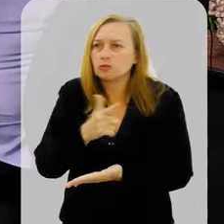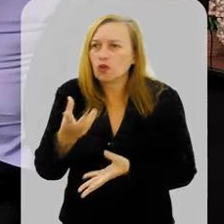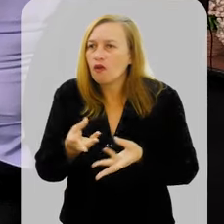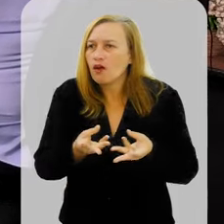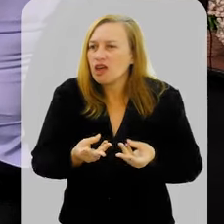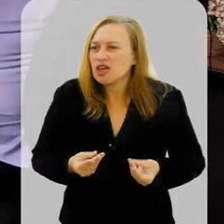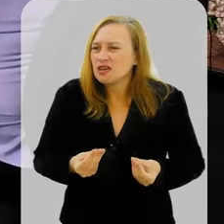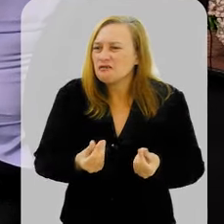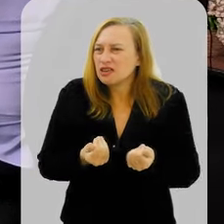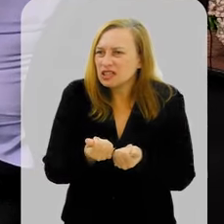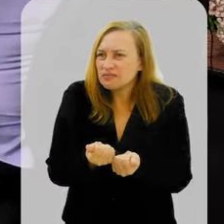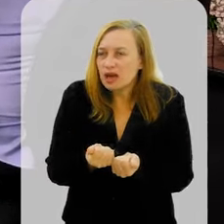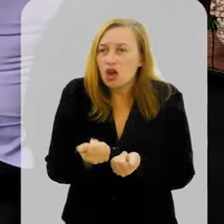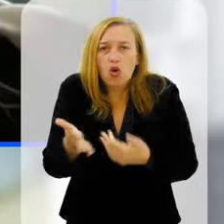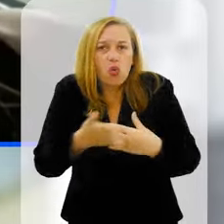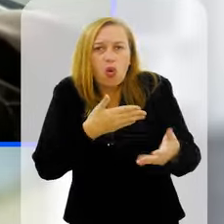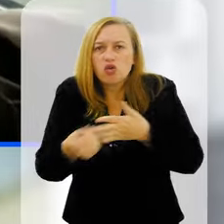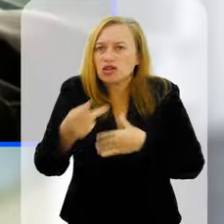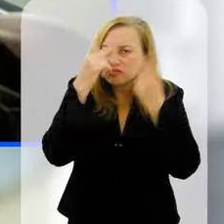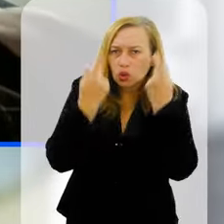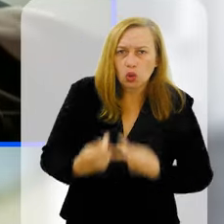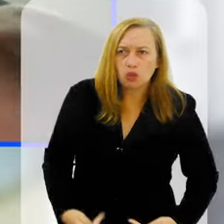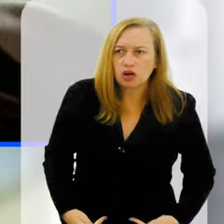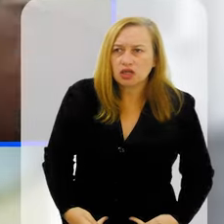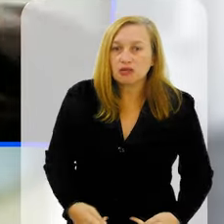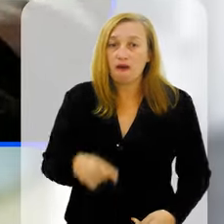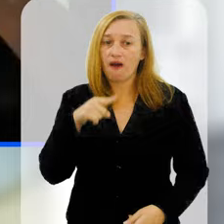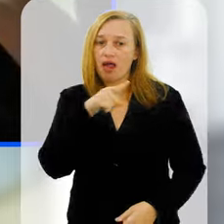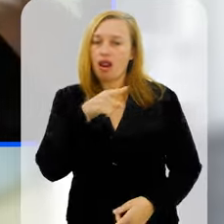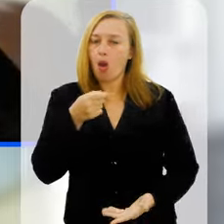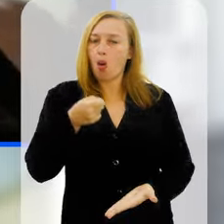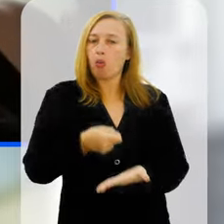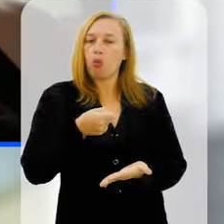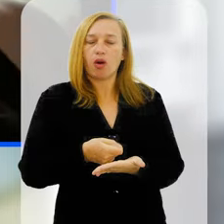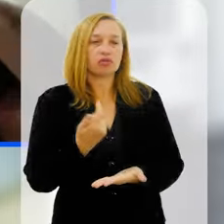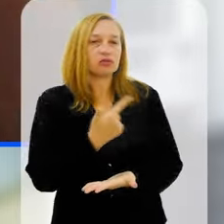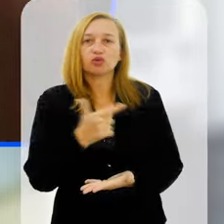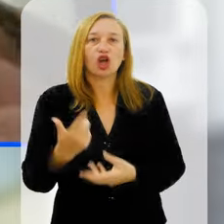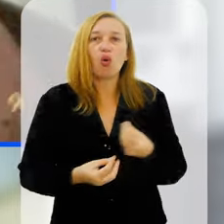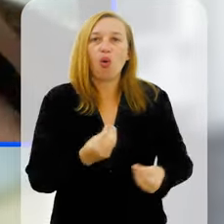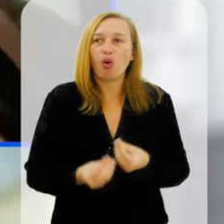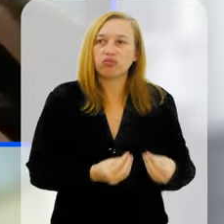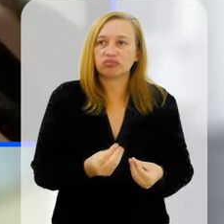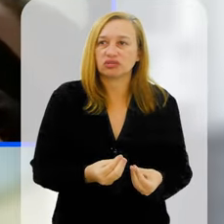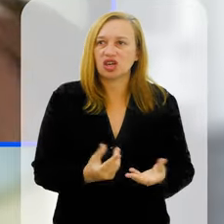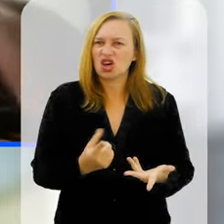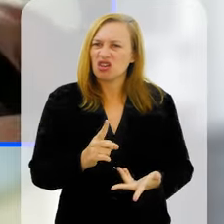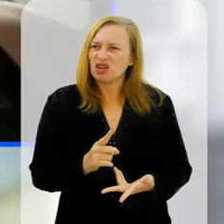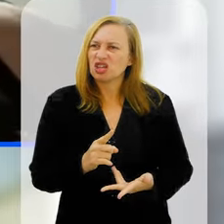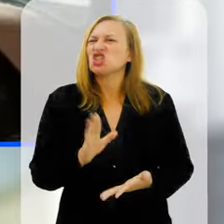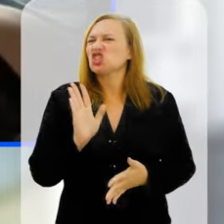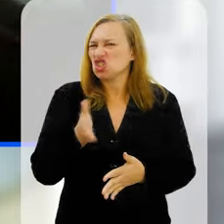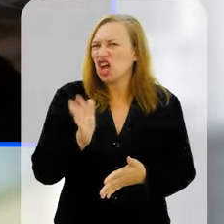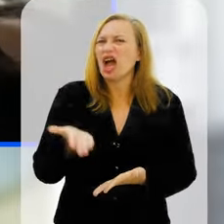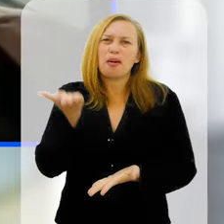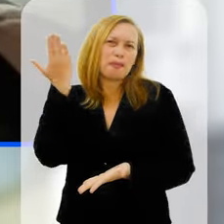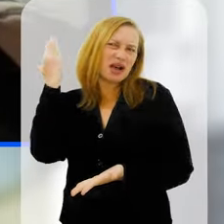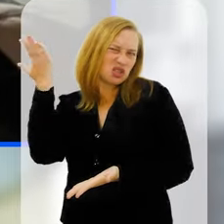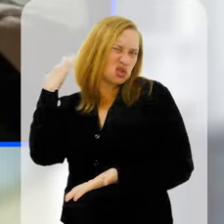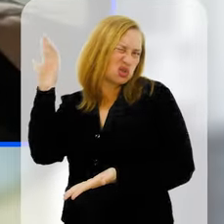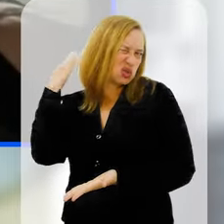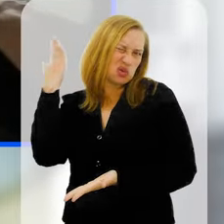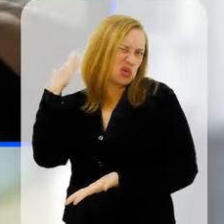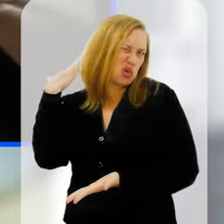mais rígidas, sem flexibilidade, mas qualquer ser humano ali, ó, na linha, não tem jeito. Não existe